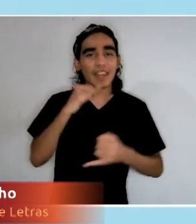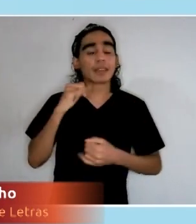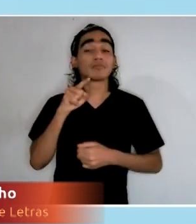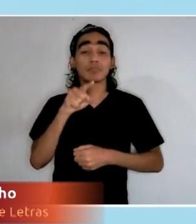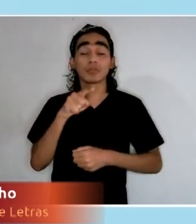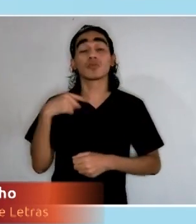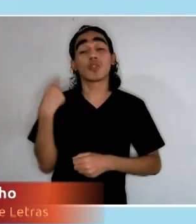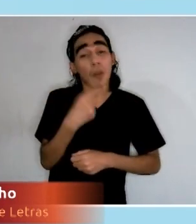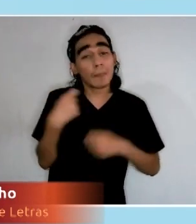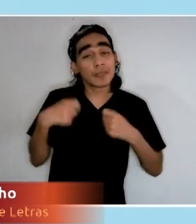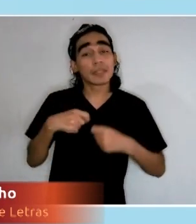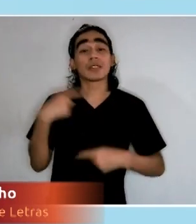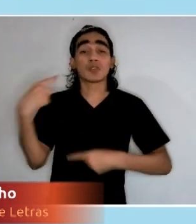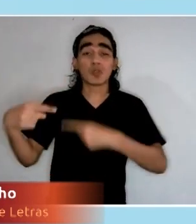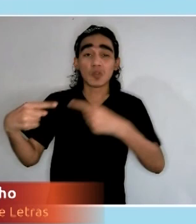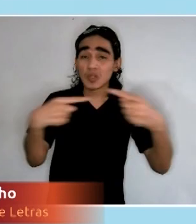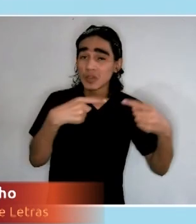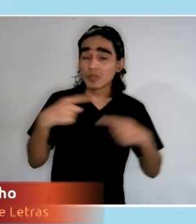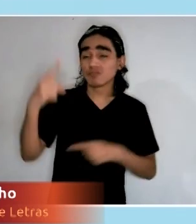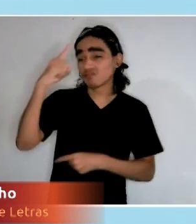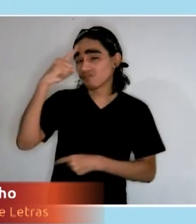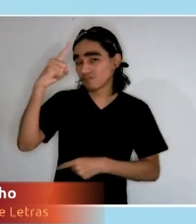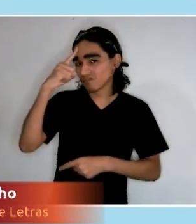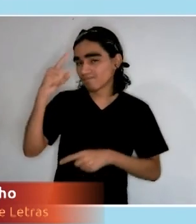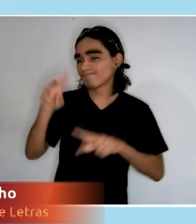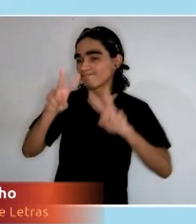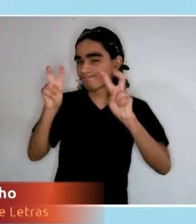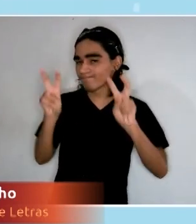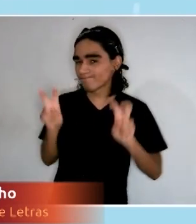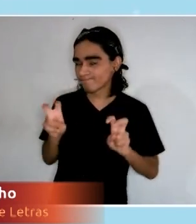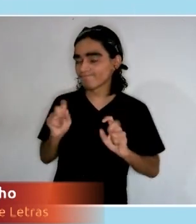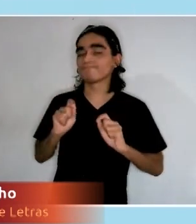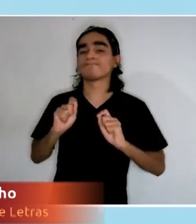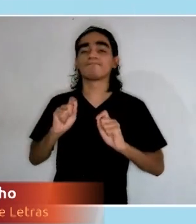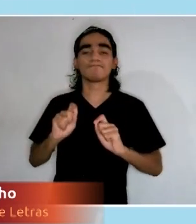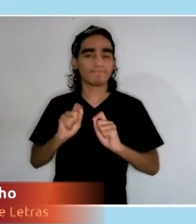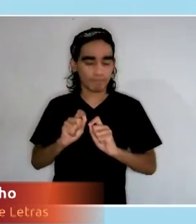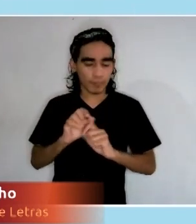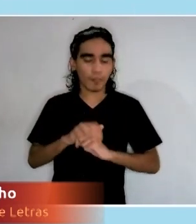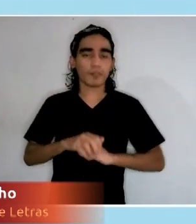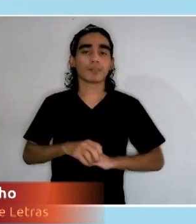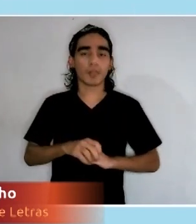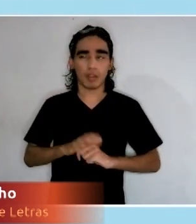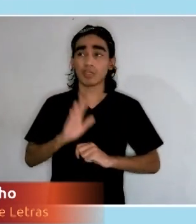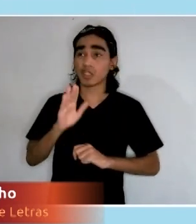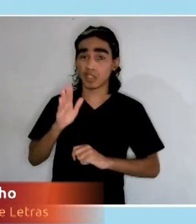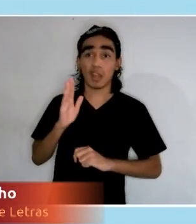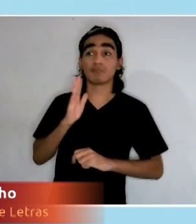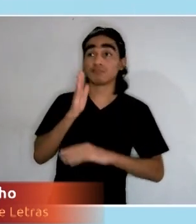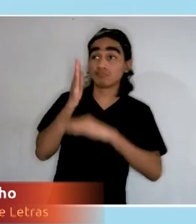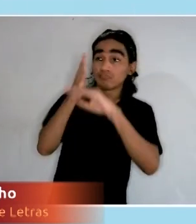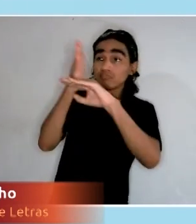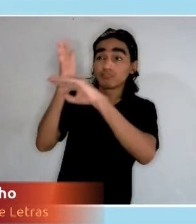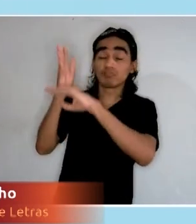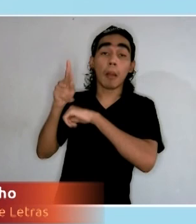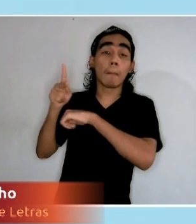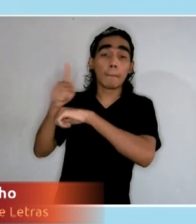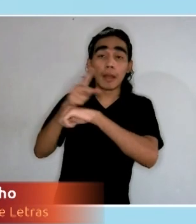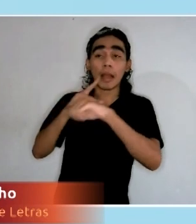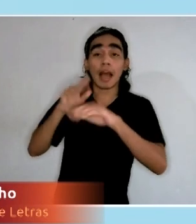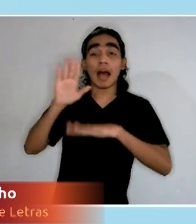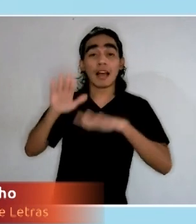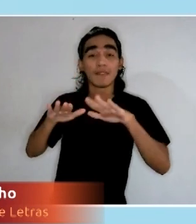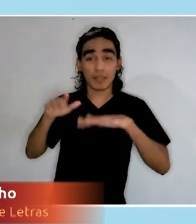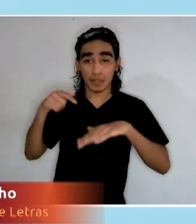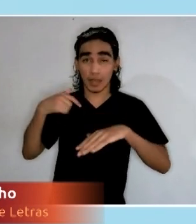os assuntos do dia a dia. Eu sempre digo, eu já estive nesses países, e às vezes na mesa de bar, as